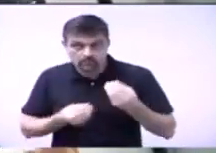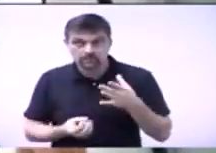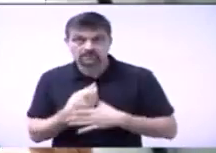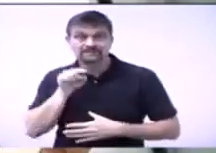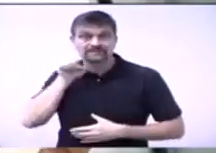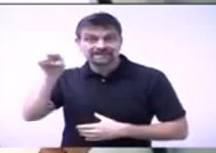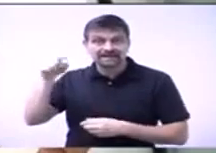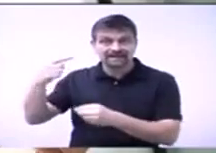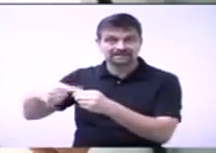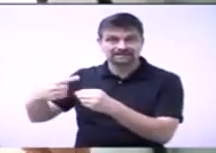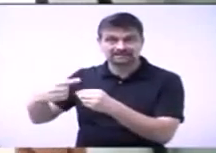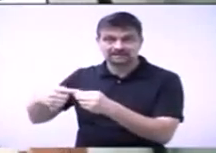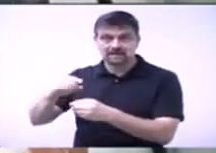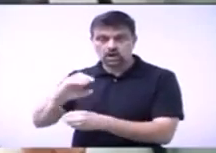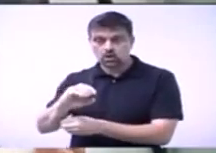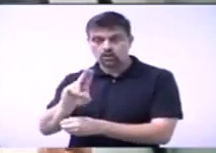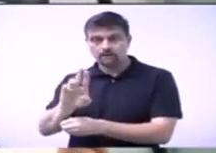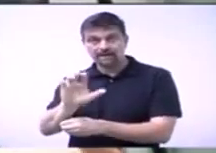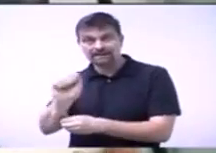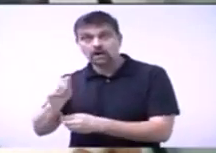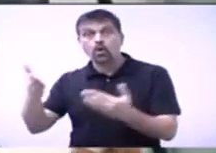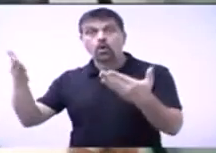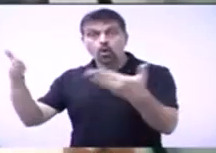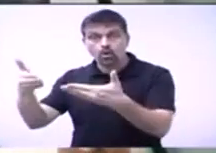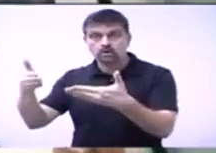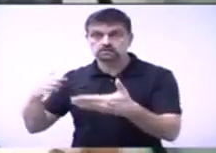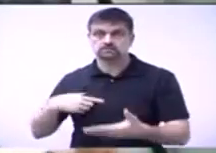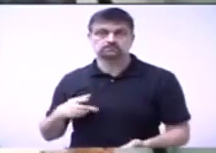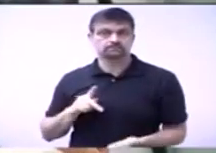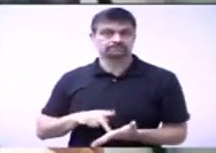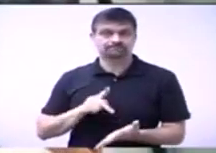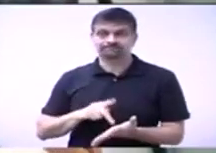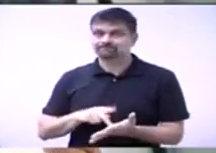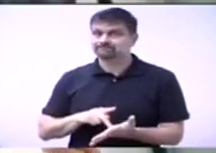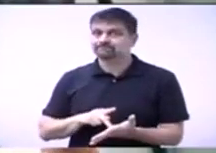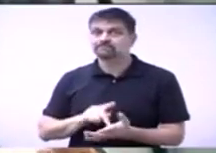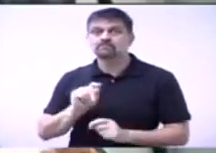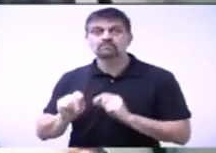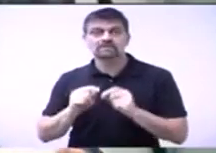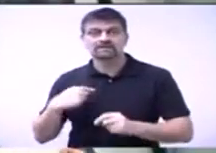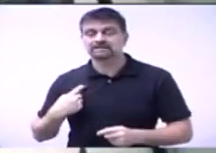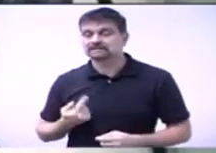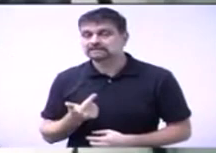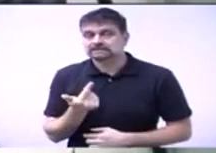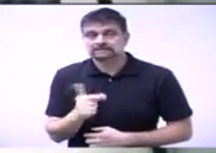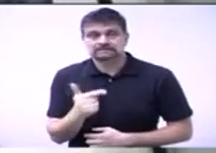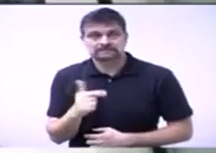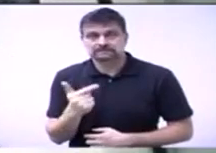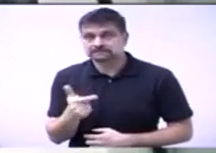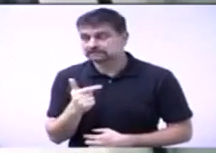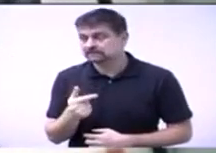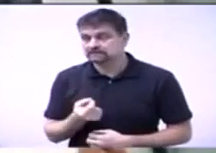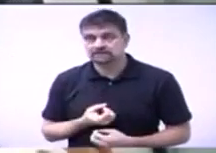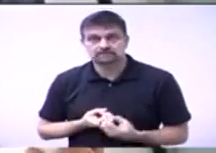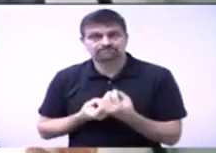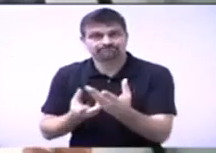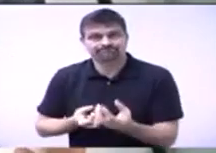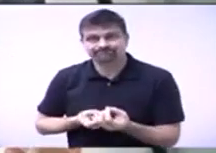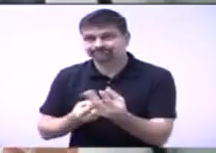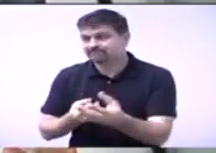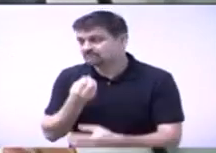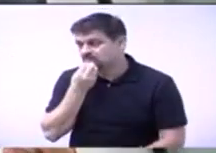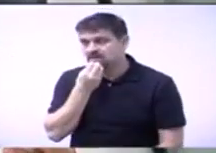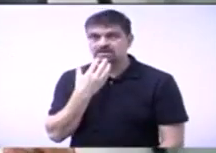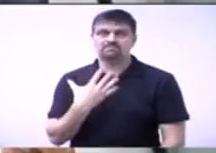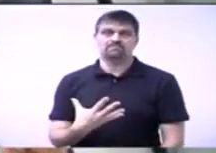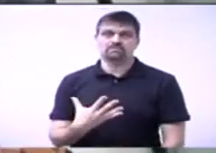lá no dia de hoje? E, na verdade, nós não temos muito boas notícias. Né?